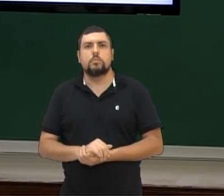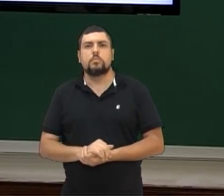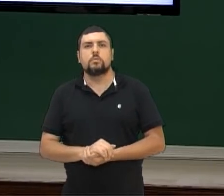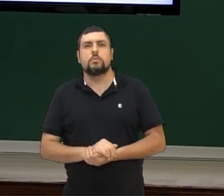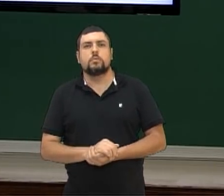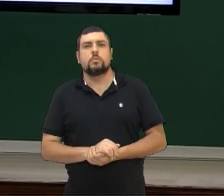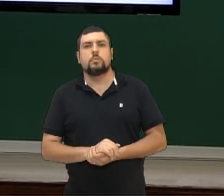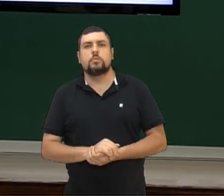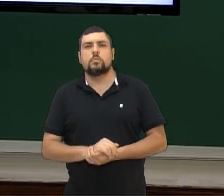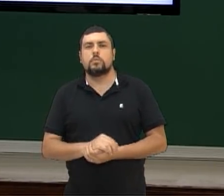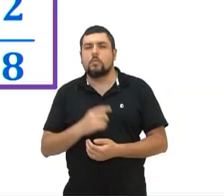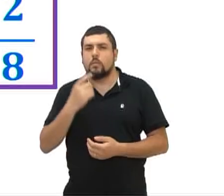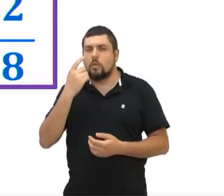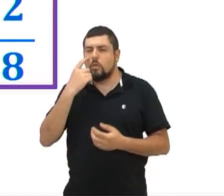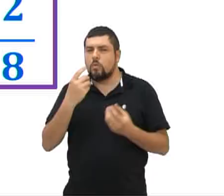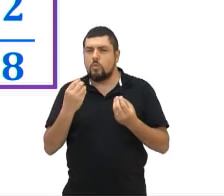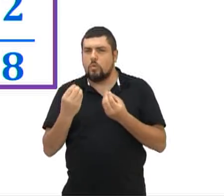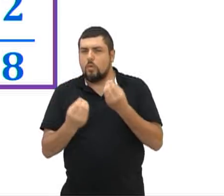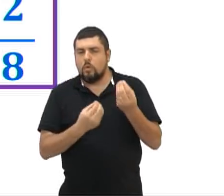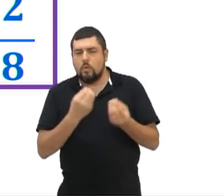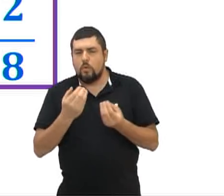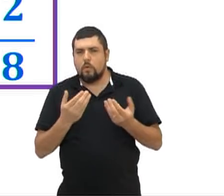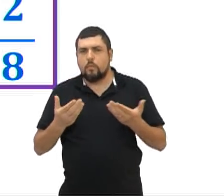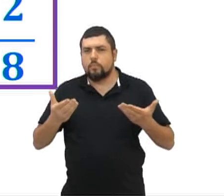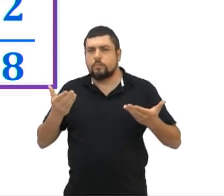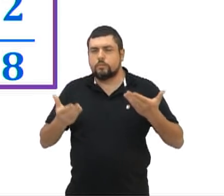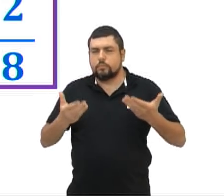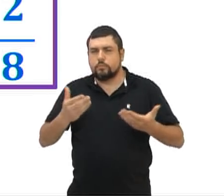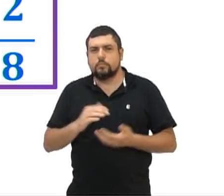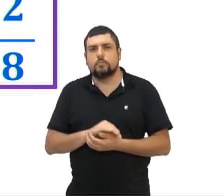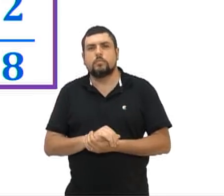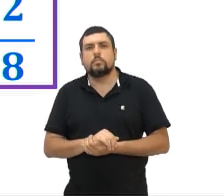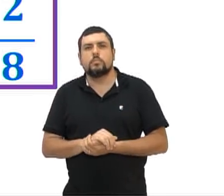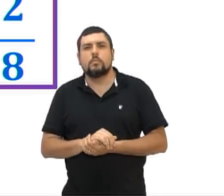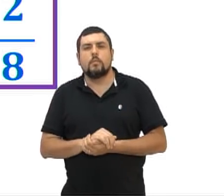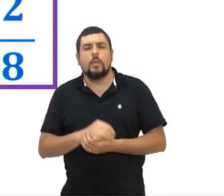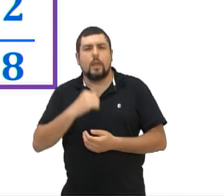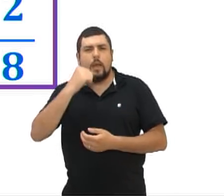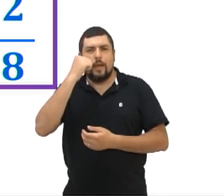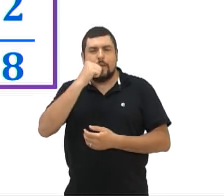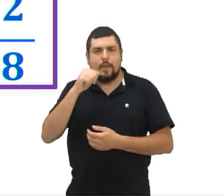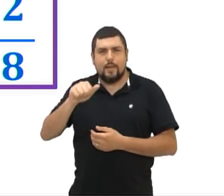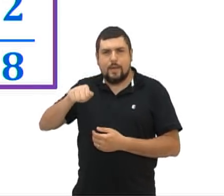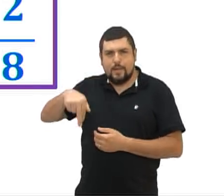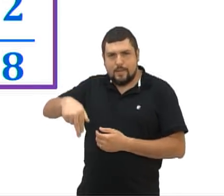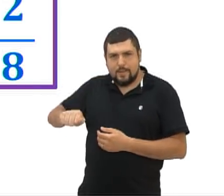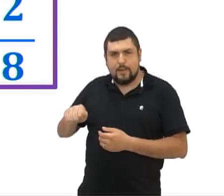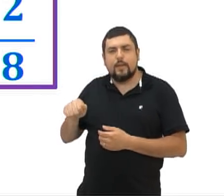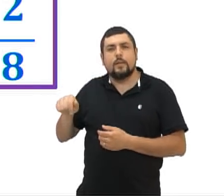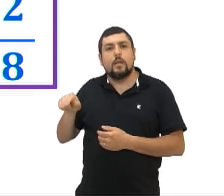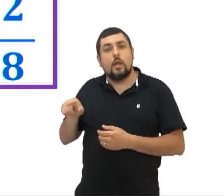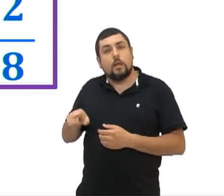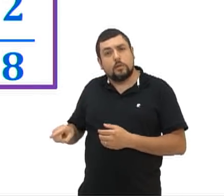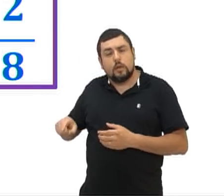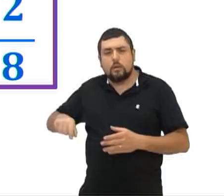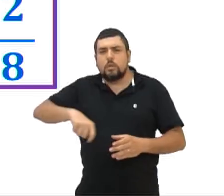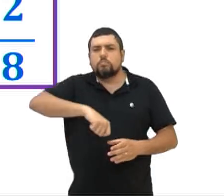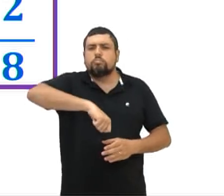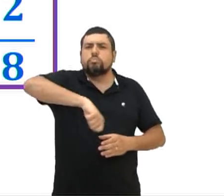Relembrando a questão de proporção, Ana vai fazer uma sobremesa. Para isso, ela